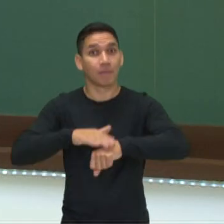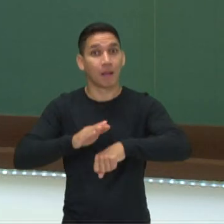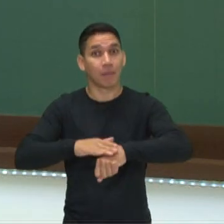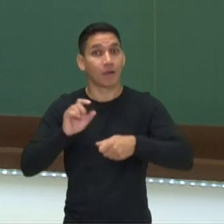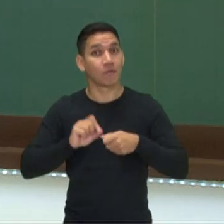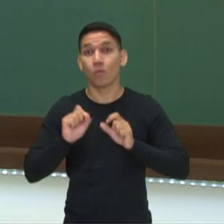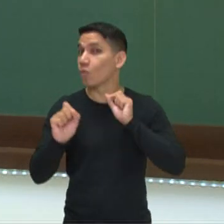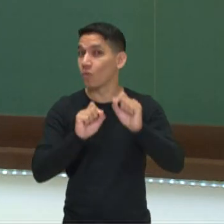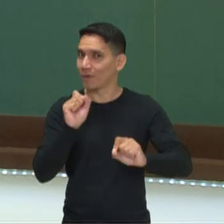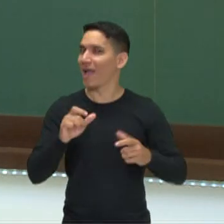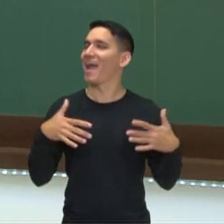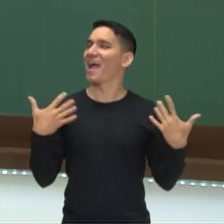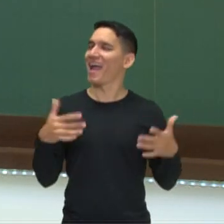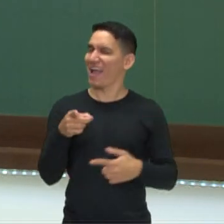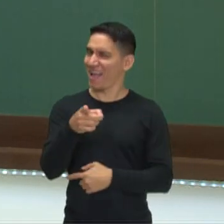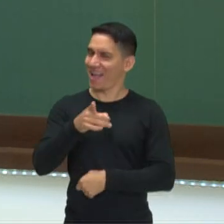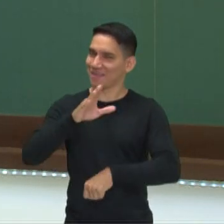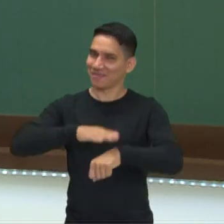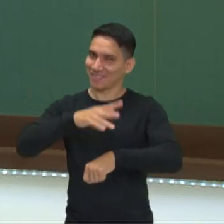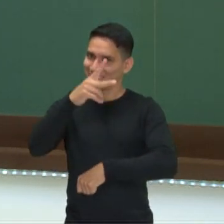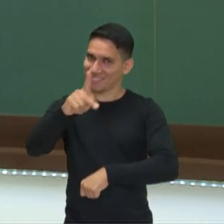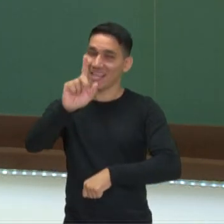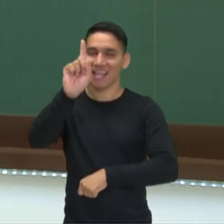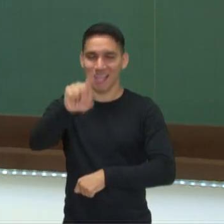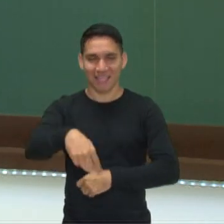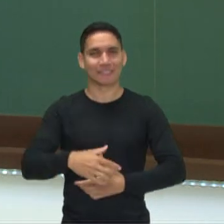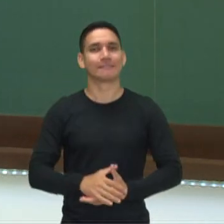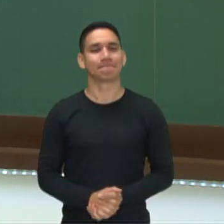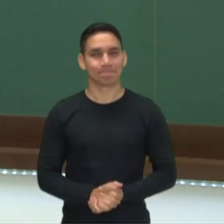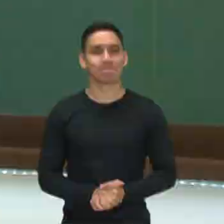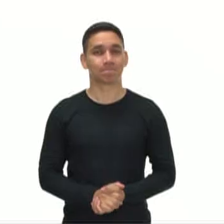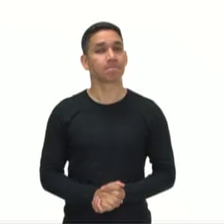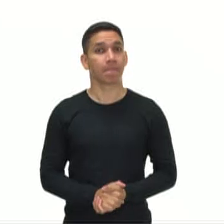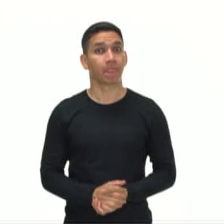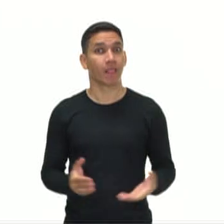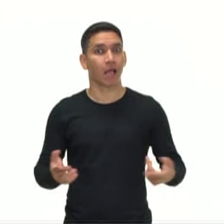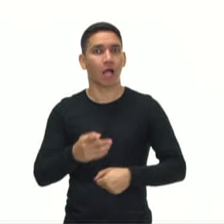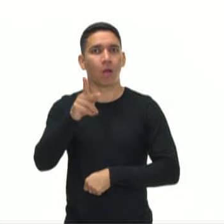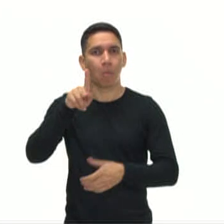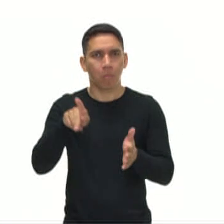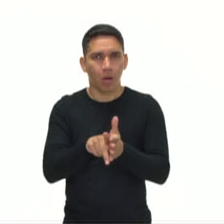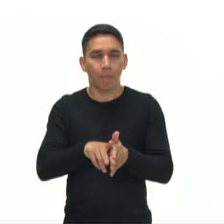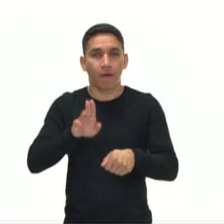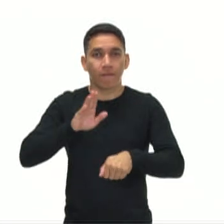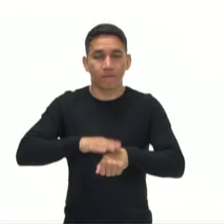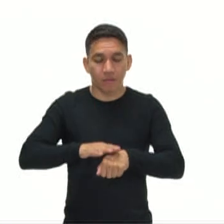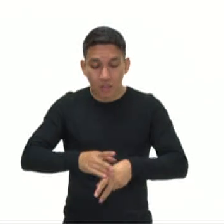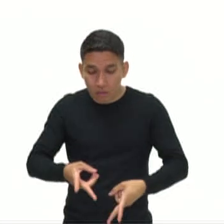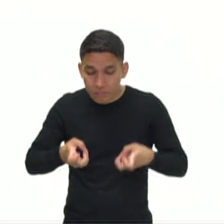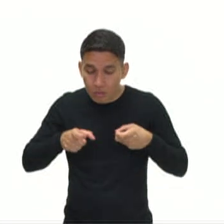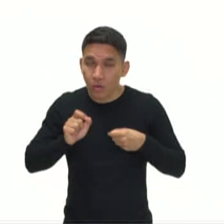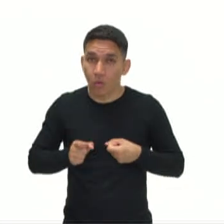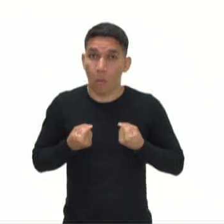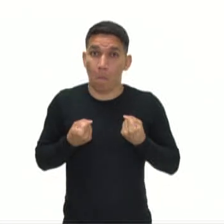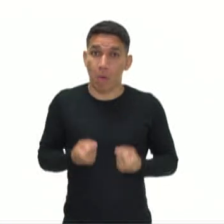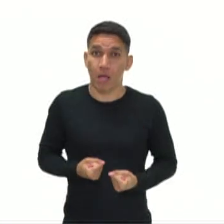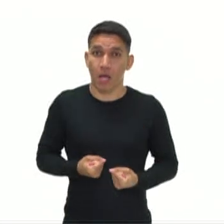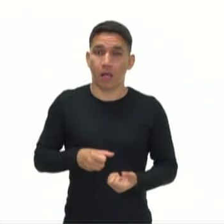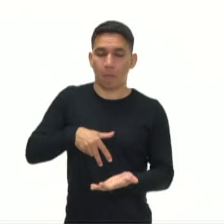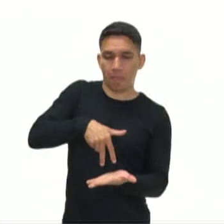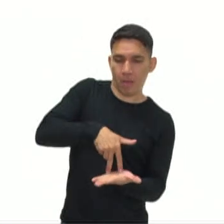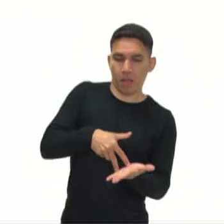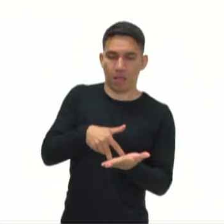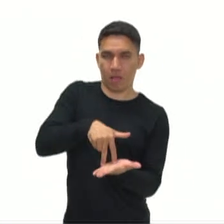seguinte, né? A sua vez, exatamente. Então, você vai usar uma balança para encontrar sua massa, tá bom?